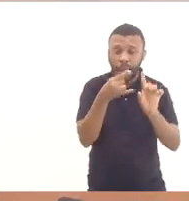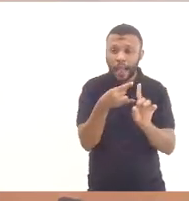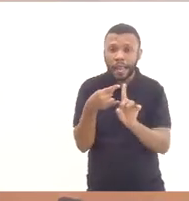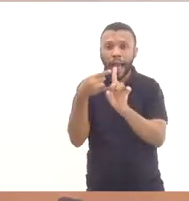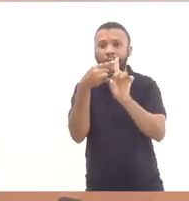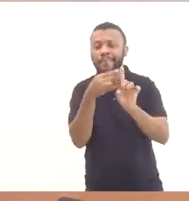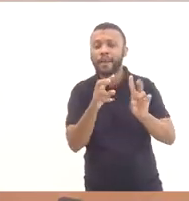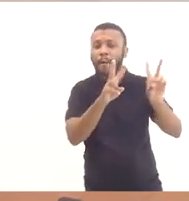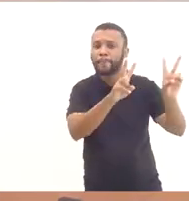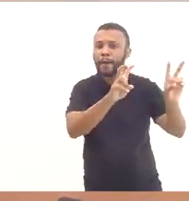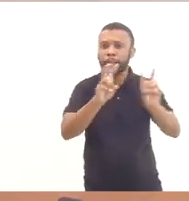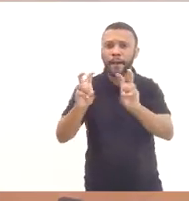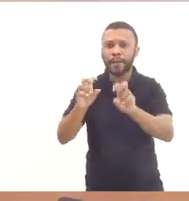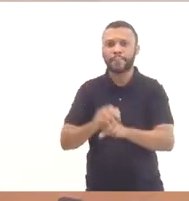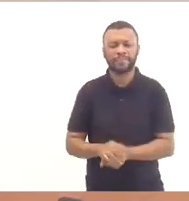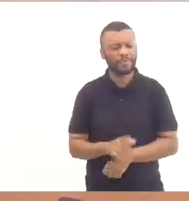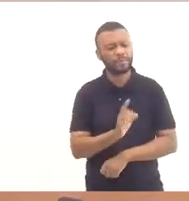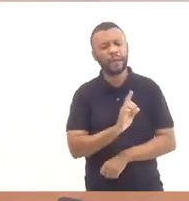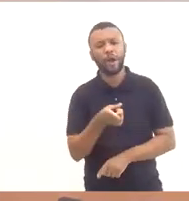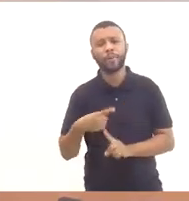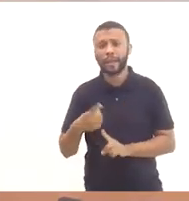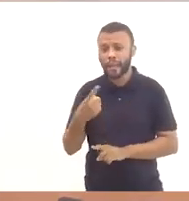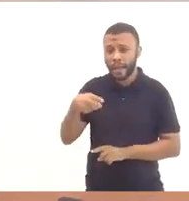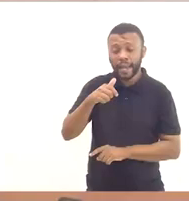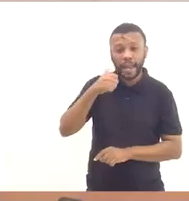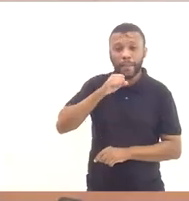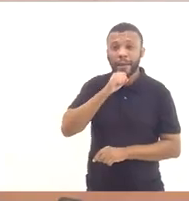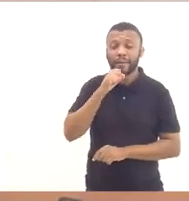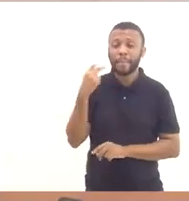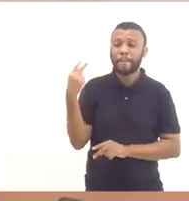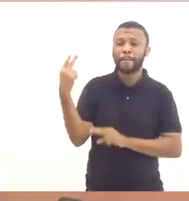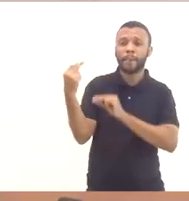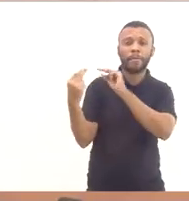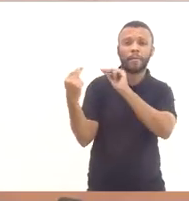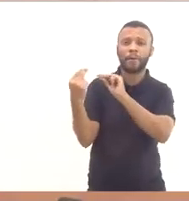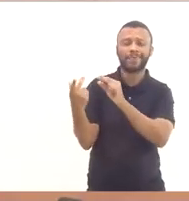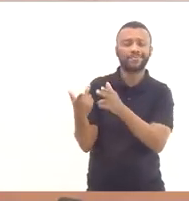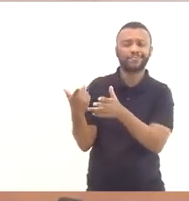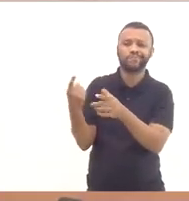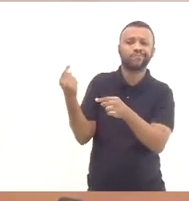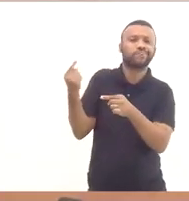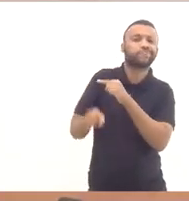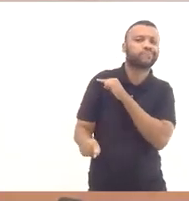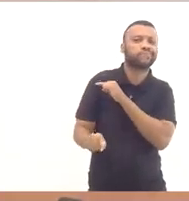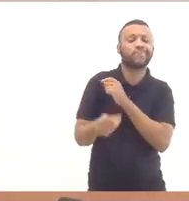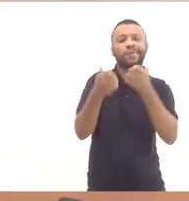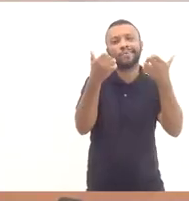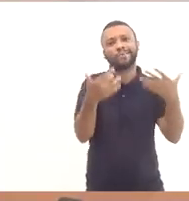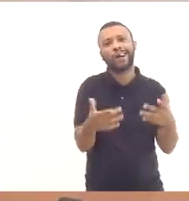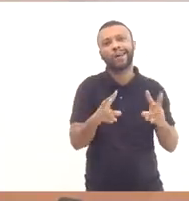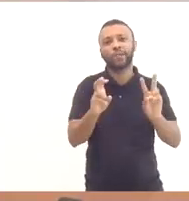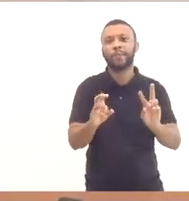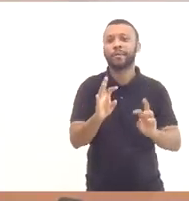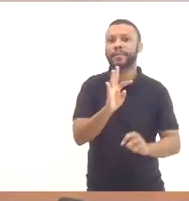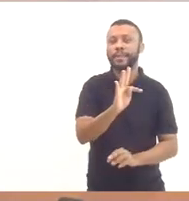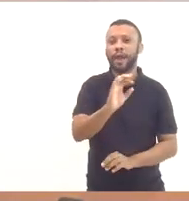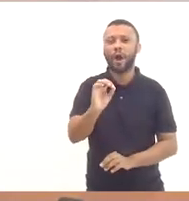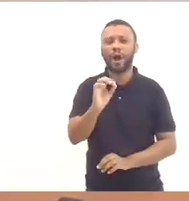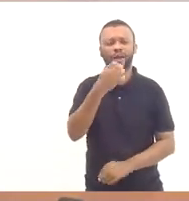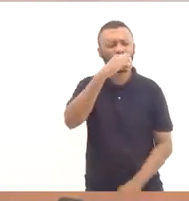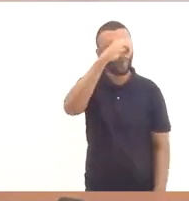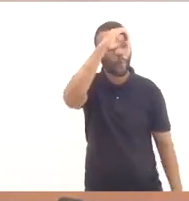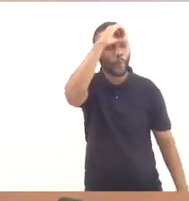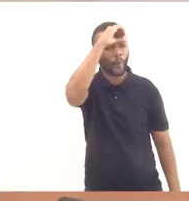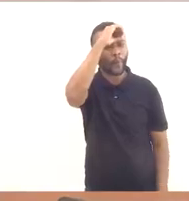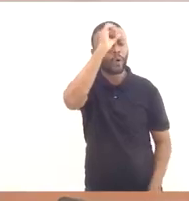sobre o tema elas falam não porque aquelas mães que estão falando não me representam o que falam de terapia ocupacional que eu não sei o